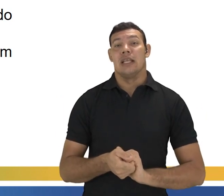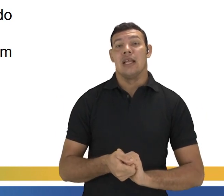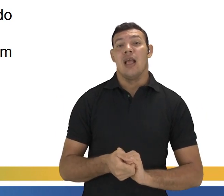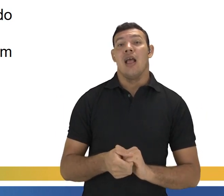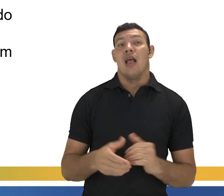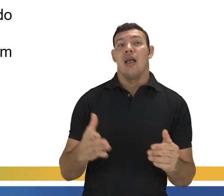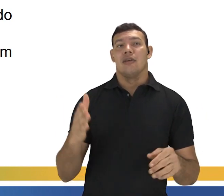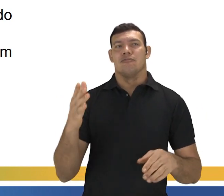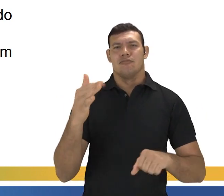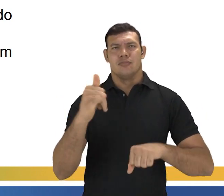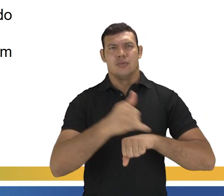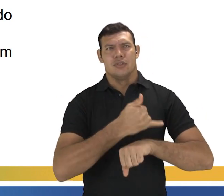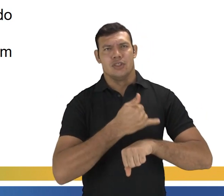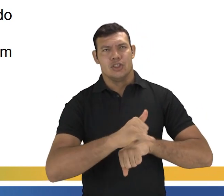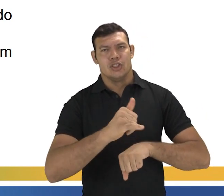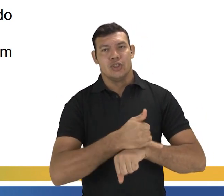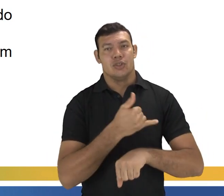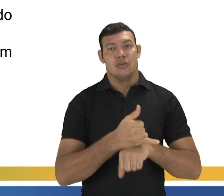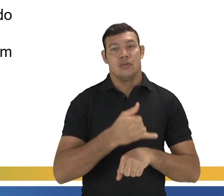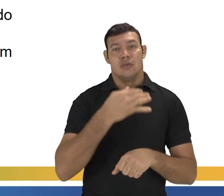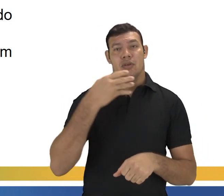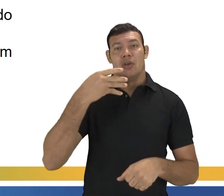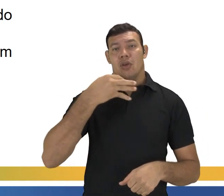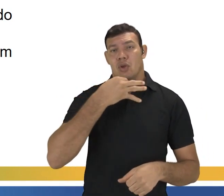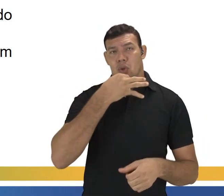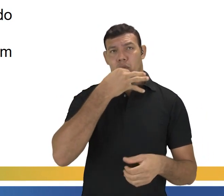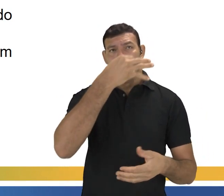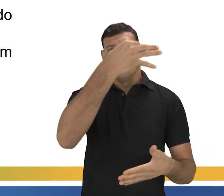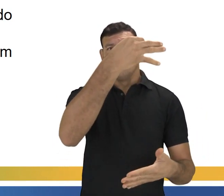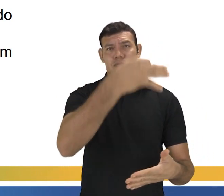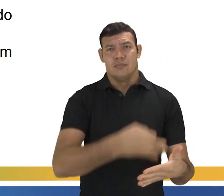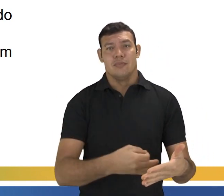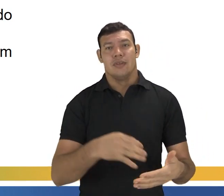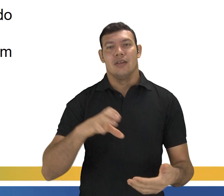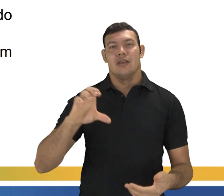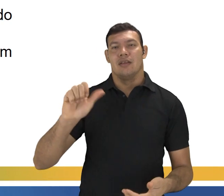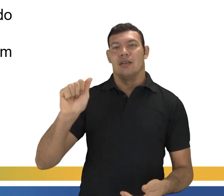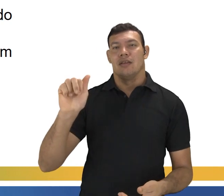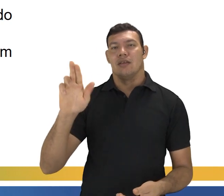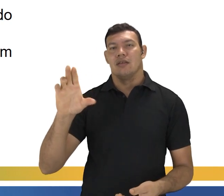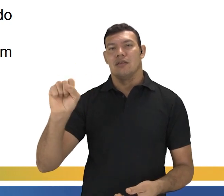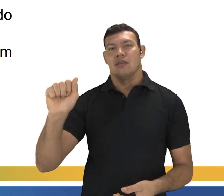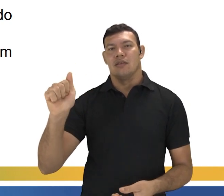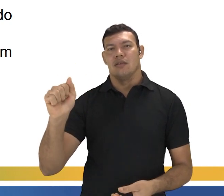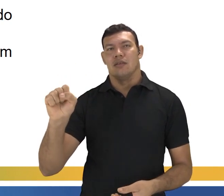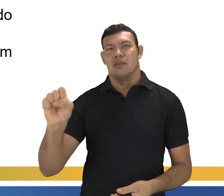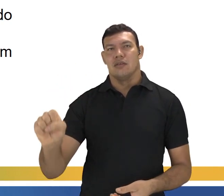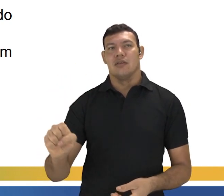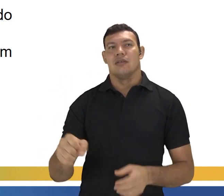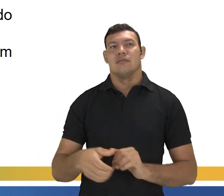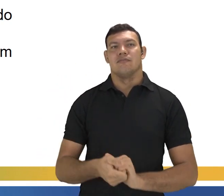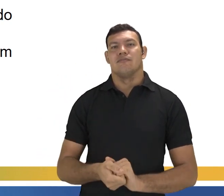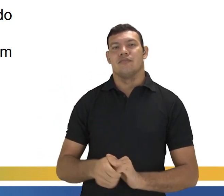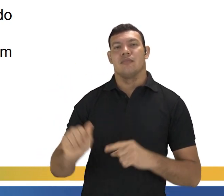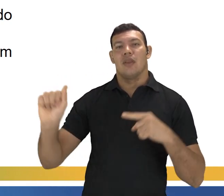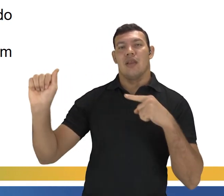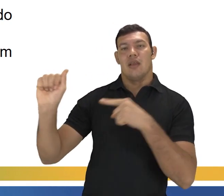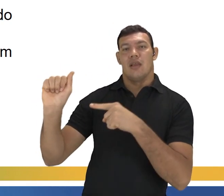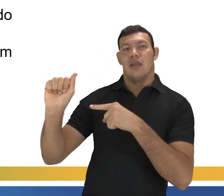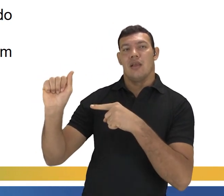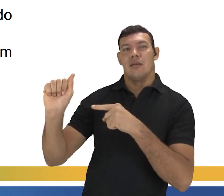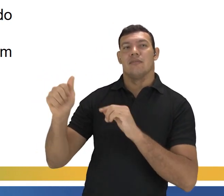estratégia argumentativa de causas e consequências é aquela em que, letra A, deve ser feita uma alusão a um fato